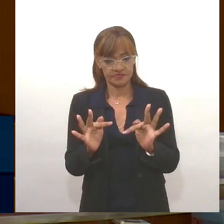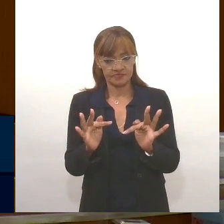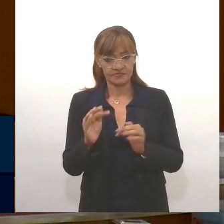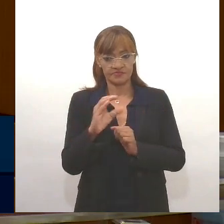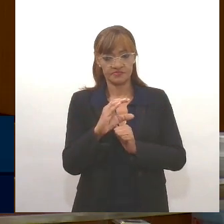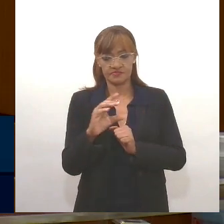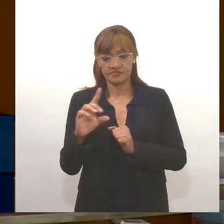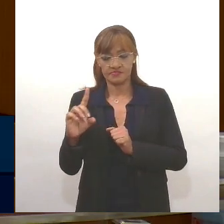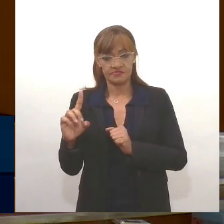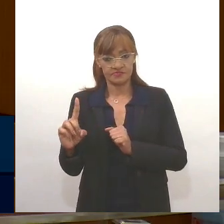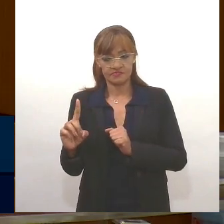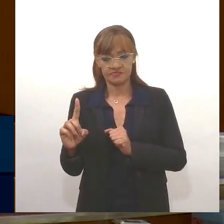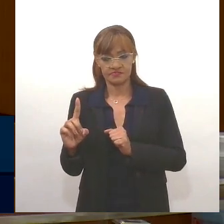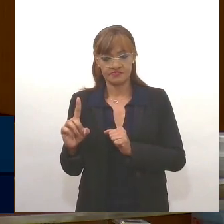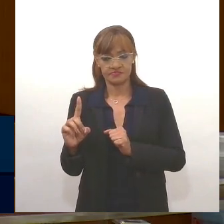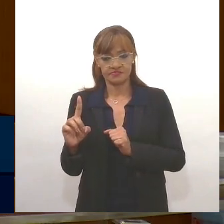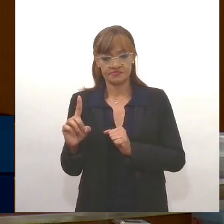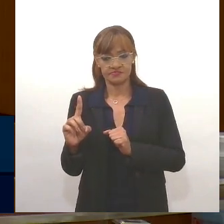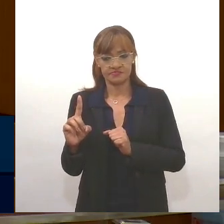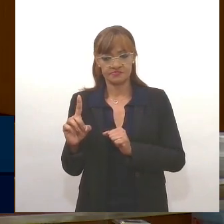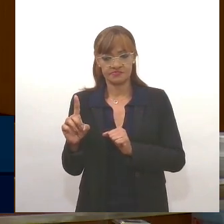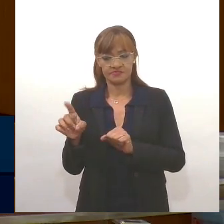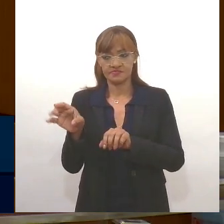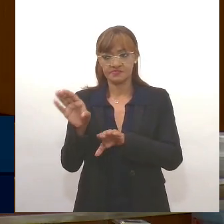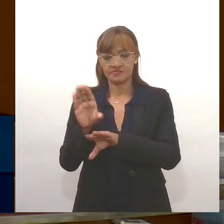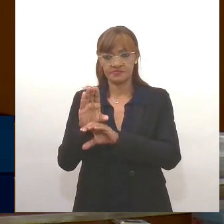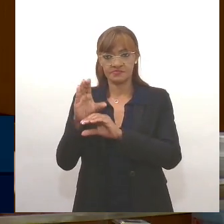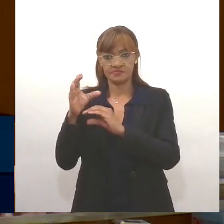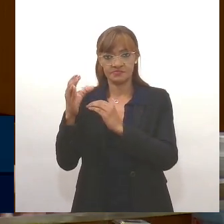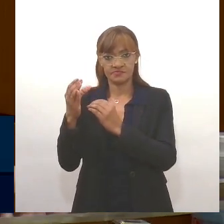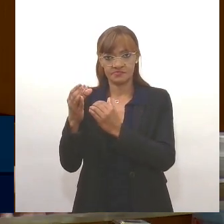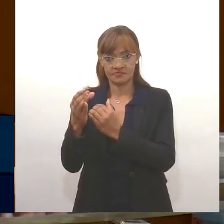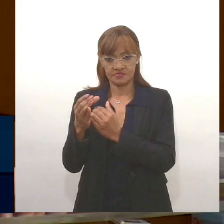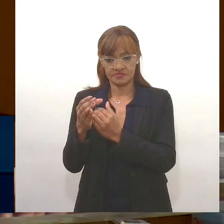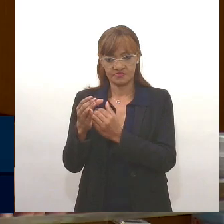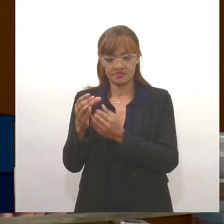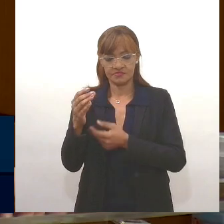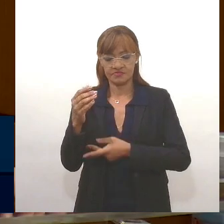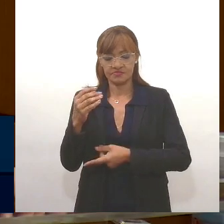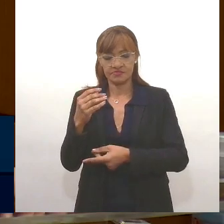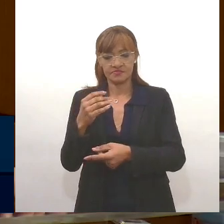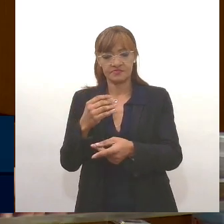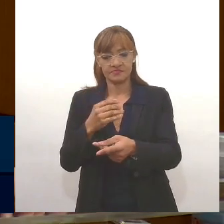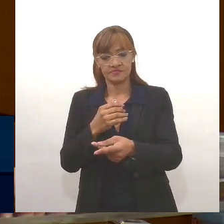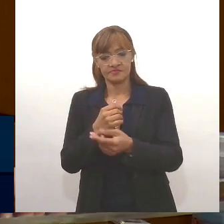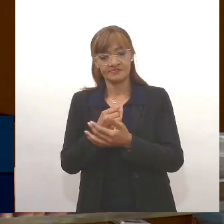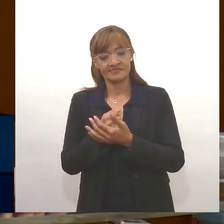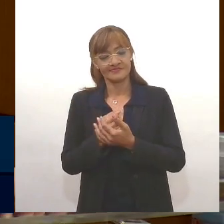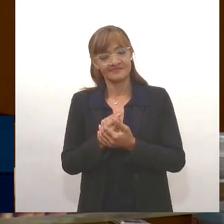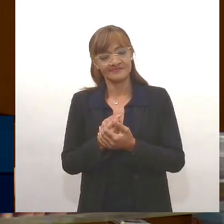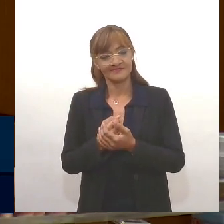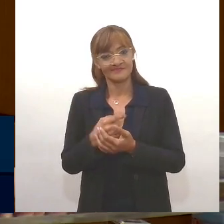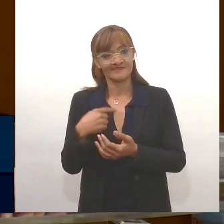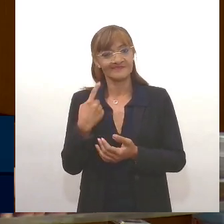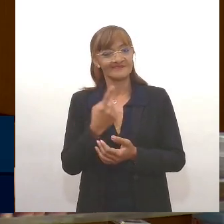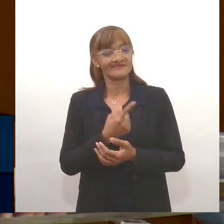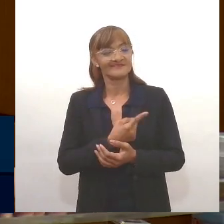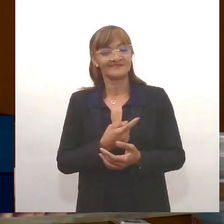desse colegiado permanente será o nosso talentoso